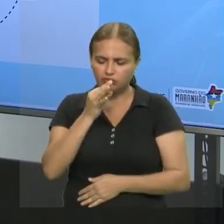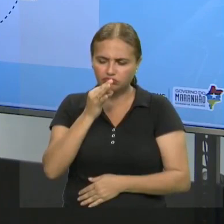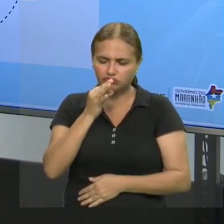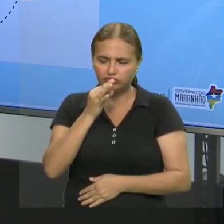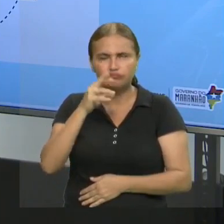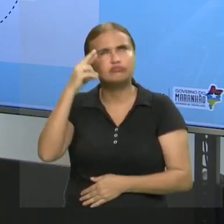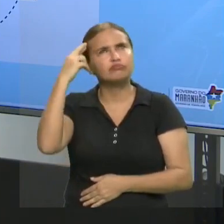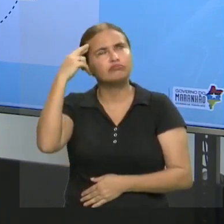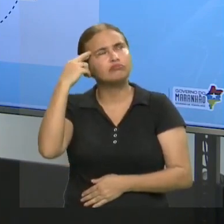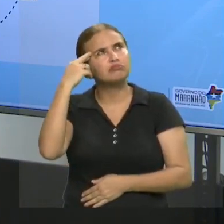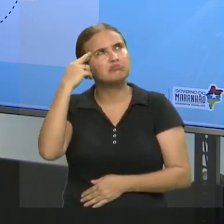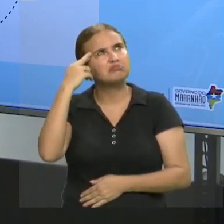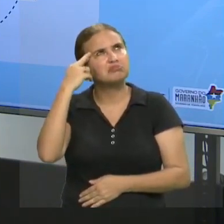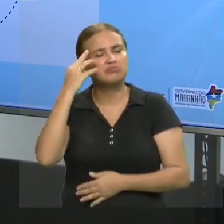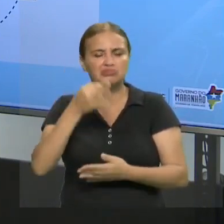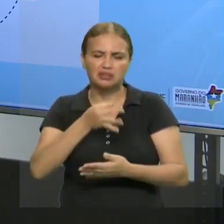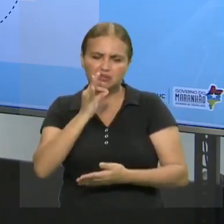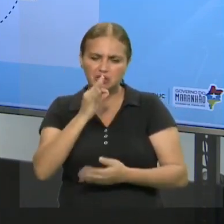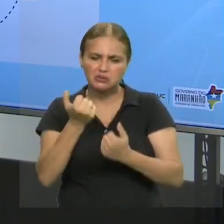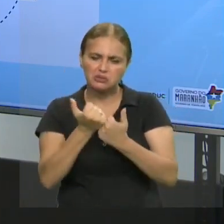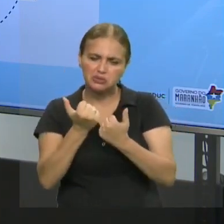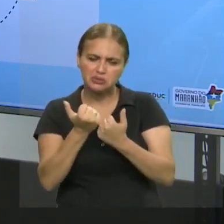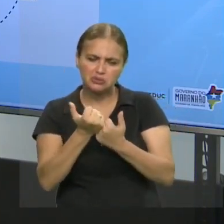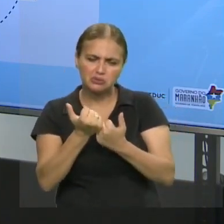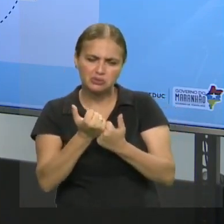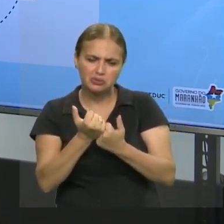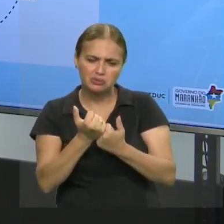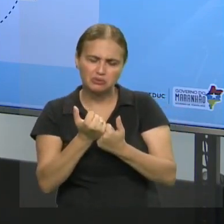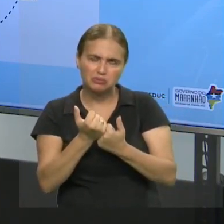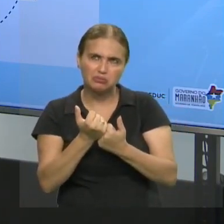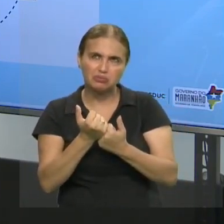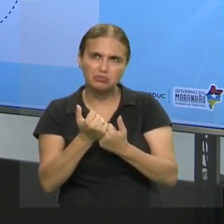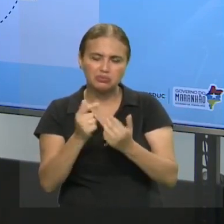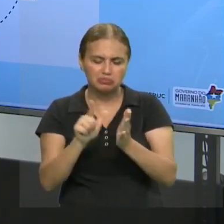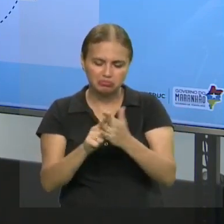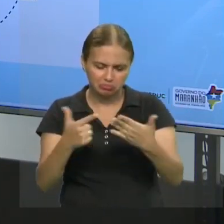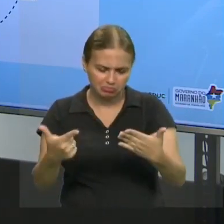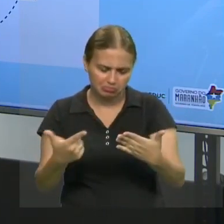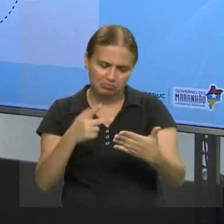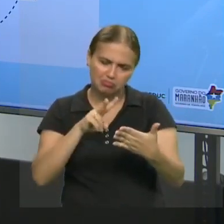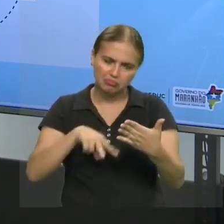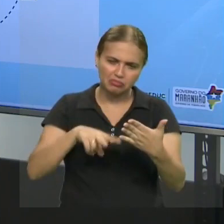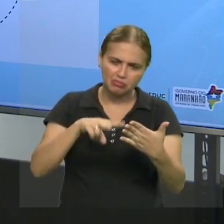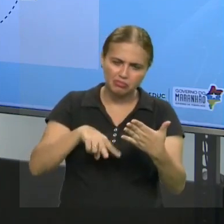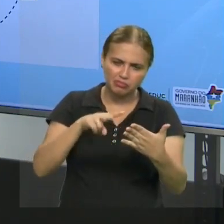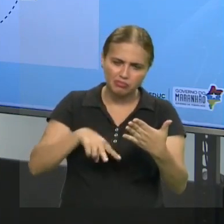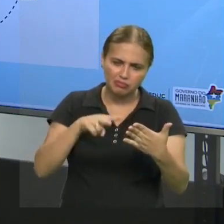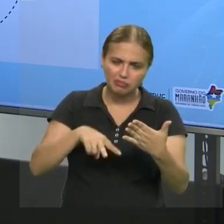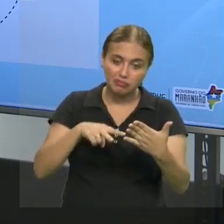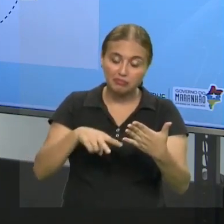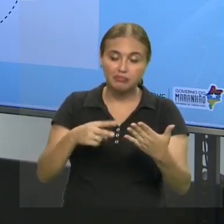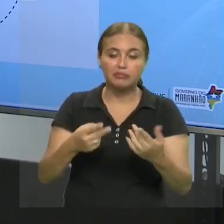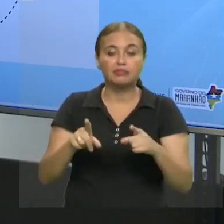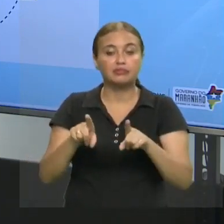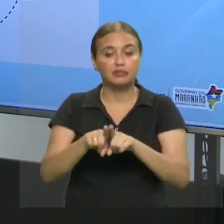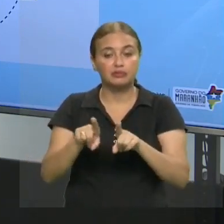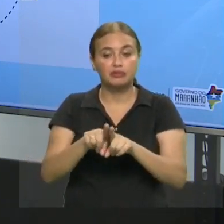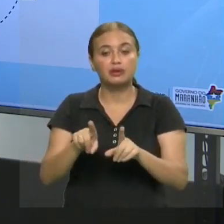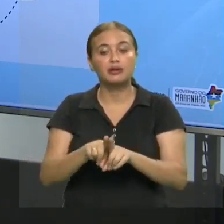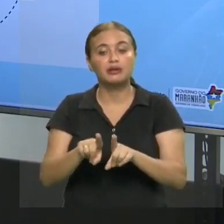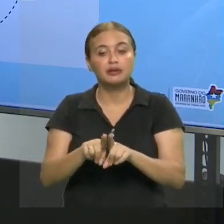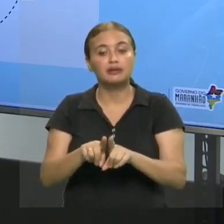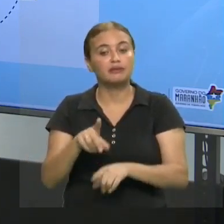tomar um café? Será que no lugar de tomar um café eu vou ler um jornal? Então a gente vai vendo essas coisas. Isso também